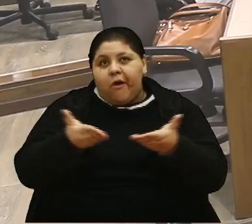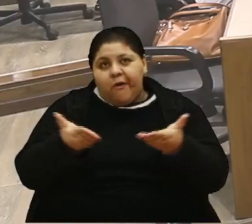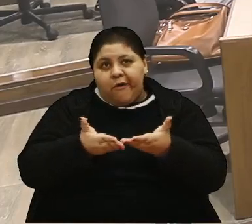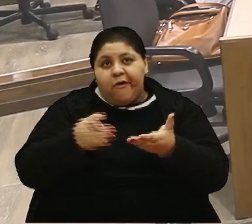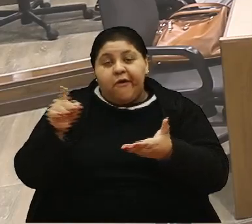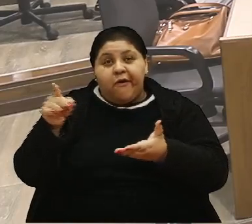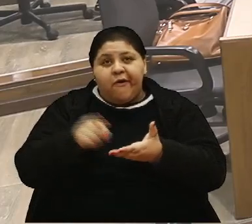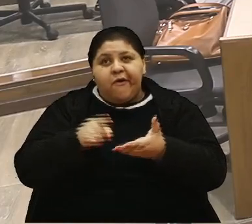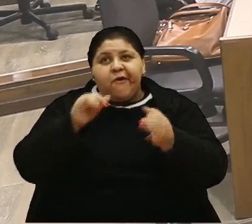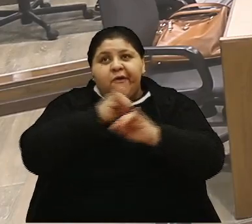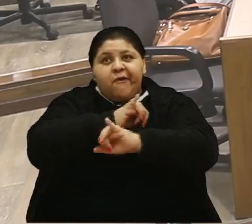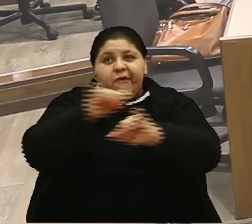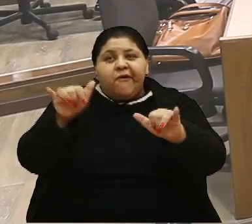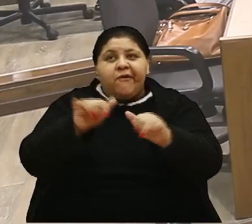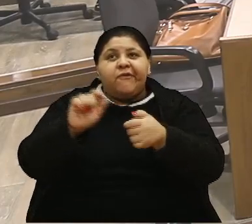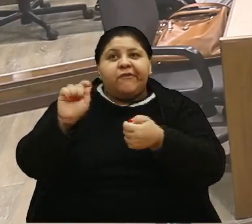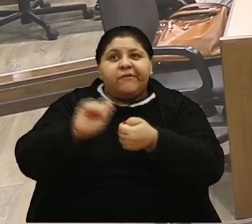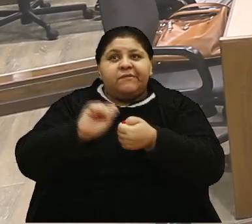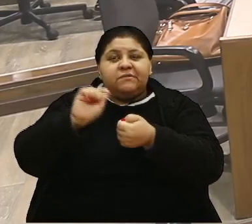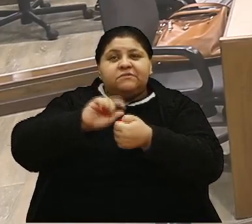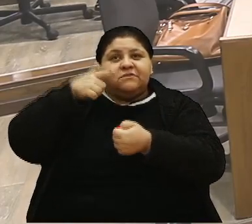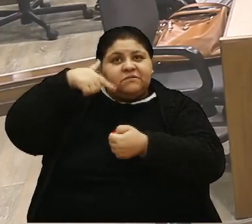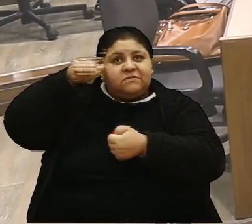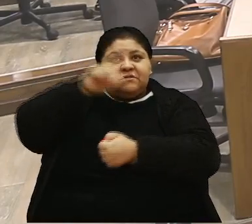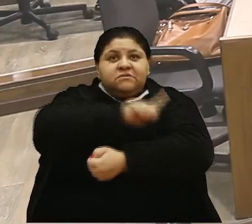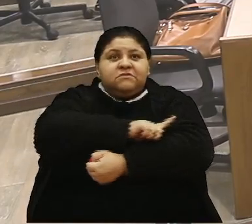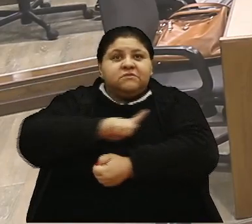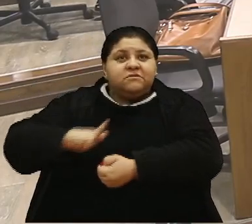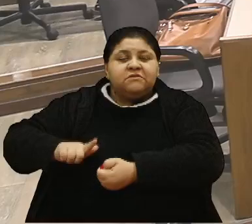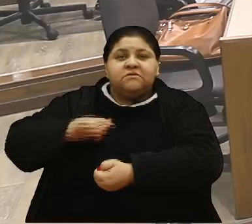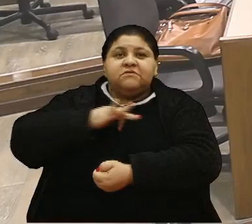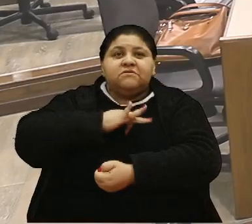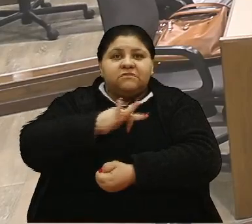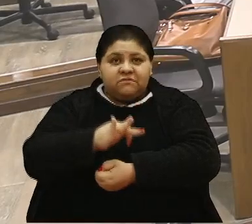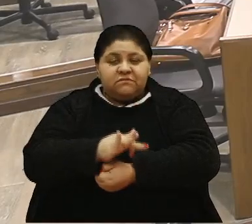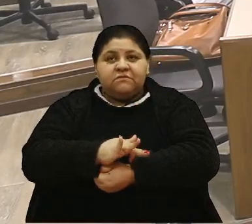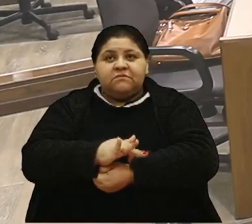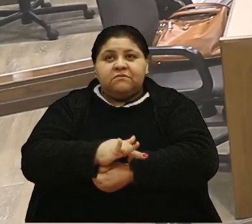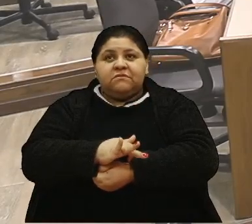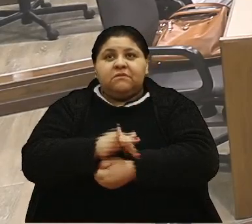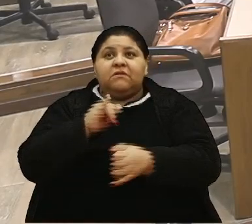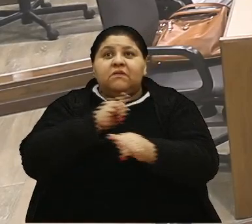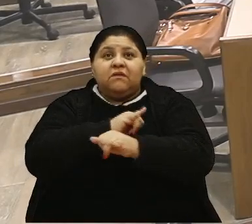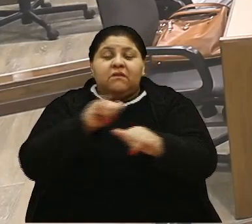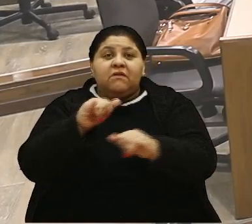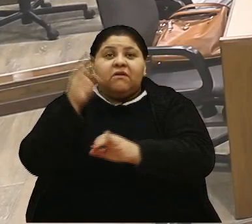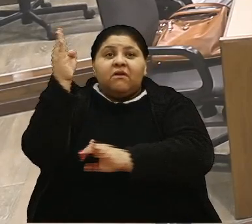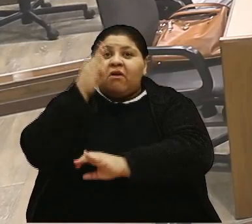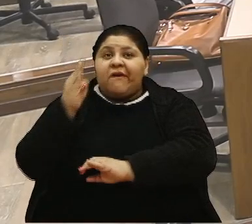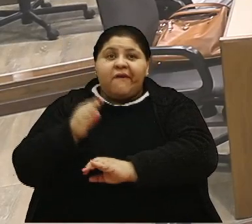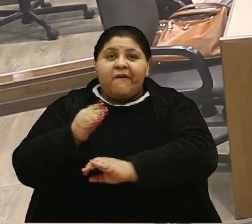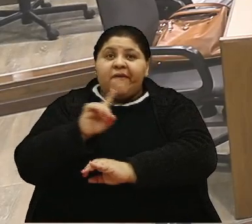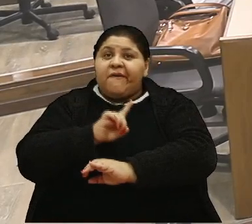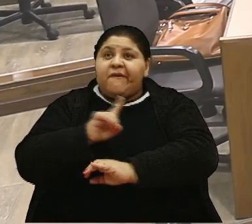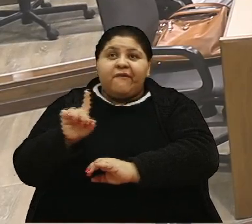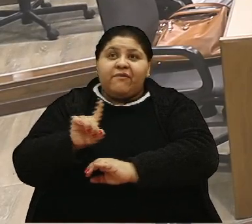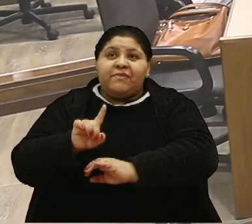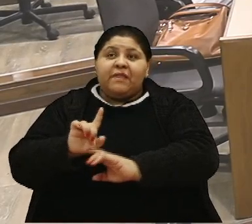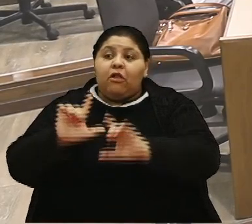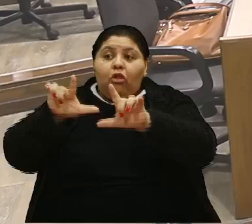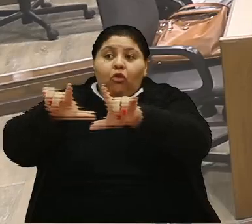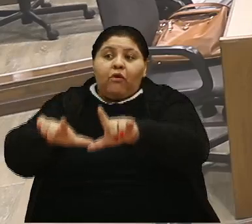o grande anúncio feito ontem pelo governo federal, informando que o Brasil não está mais no mapa da